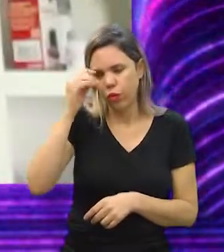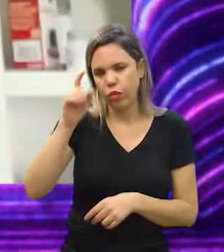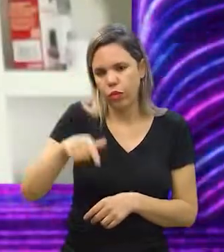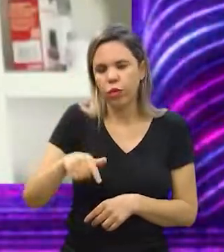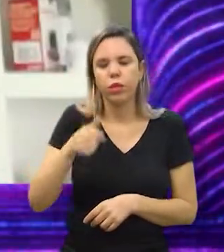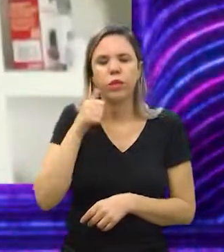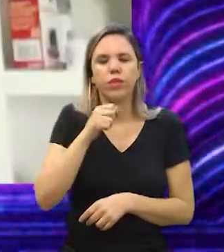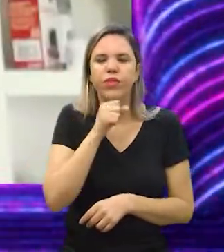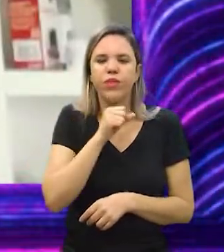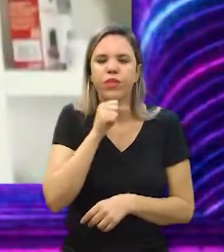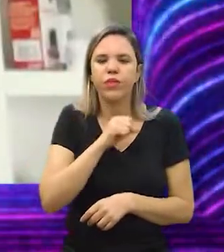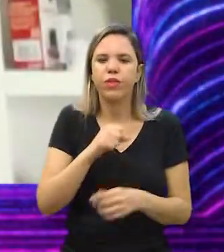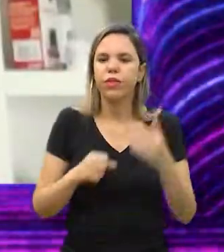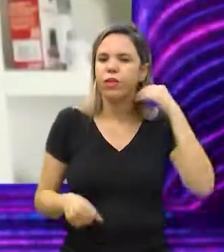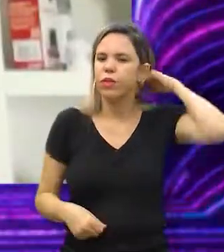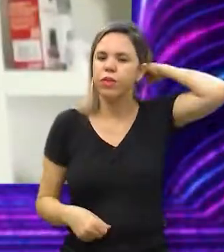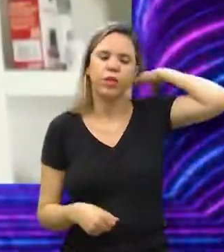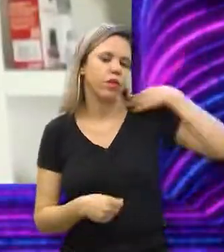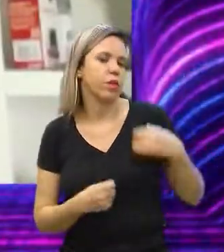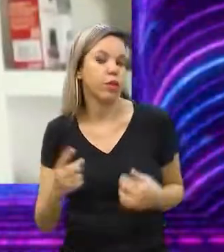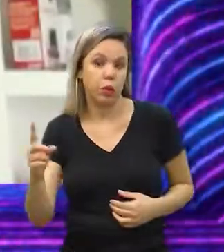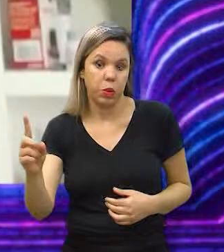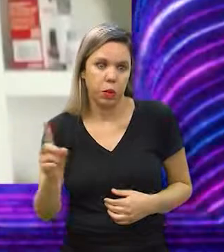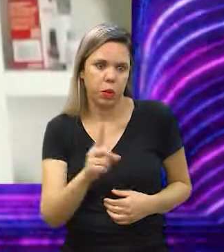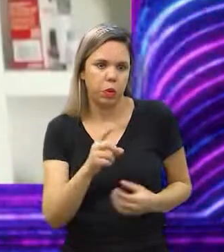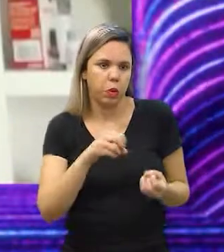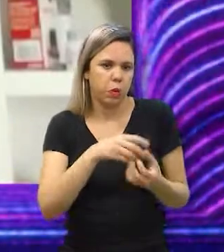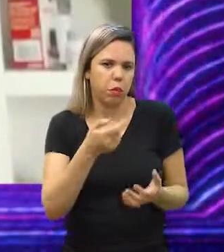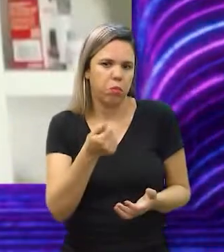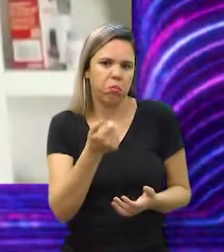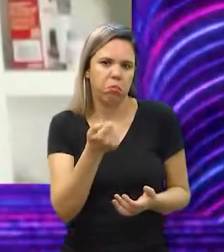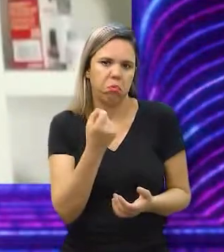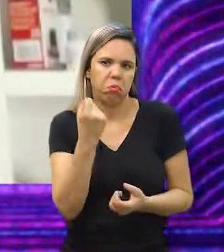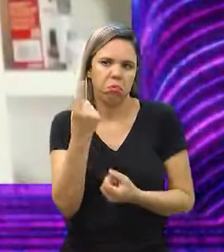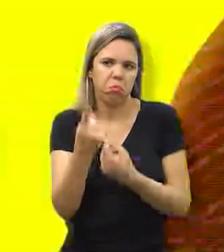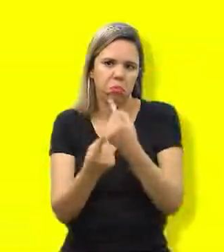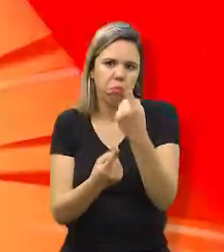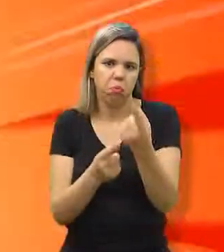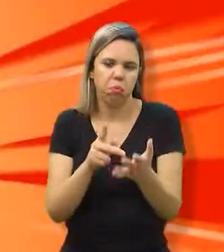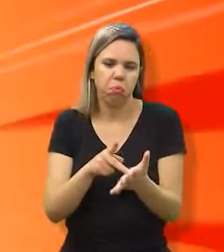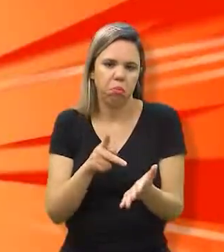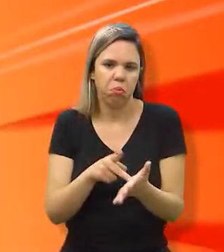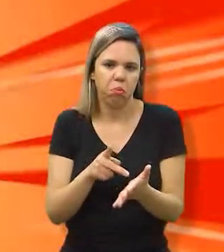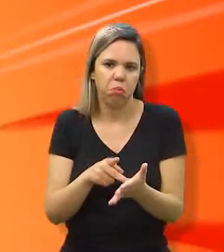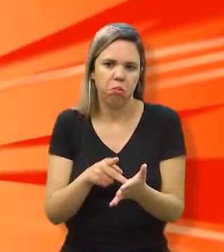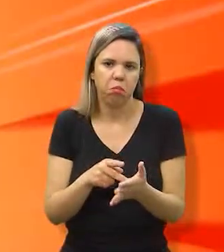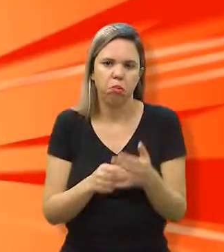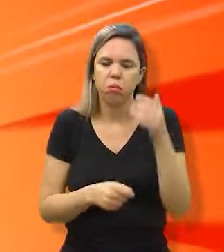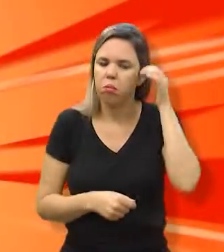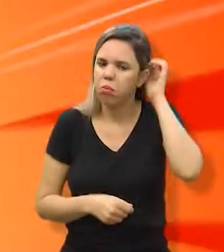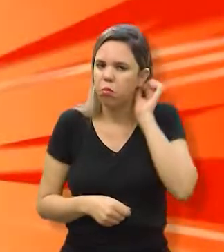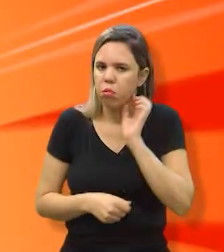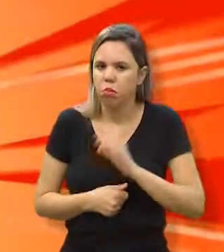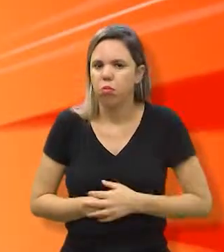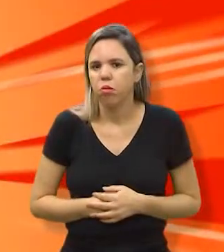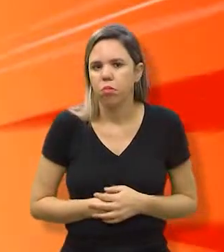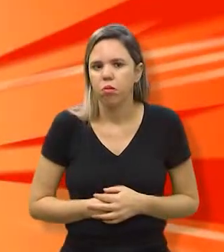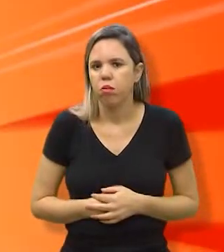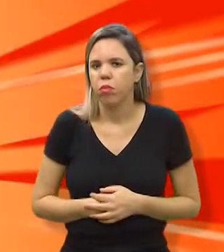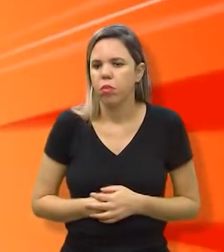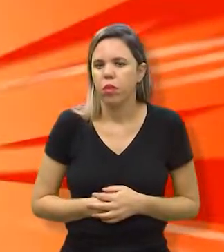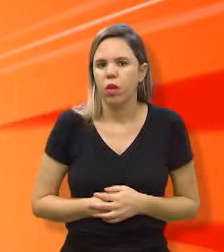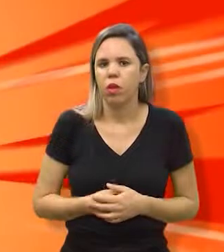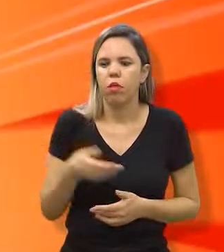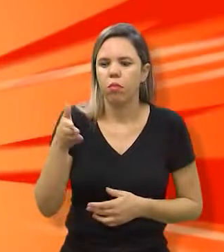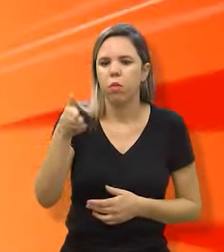é a velhinha, que ela aparece muito pouco. Na verdade, ela meio que atua pela